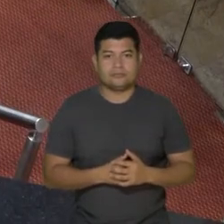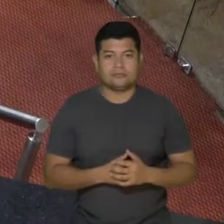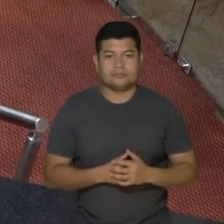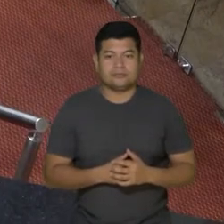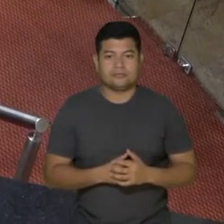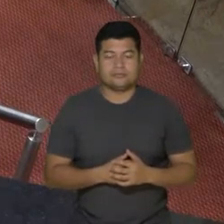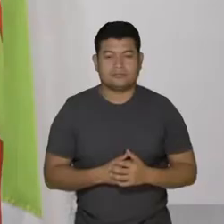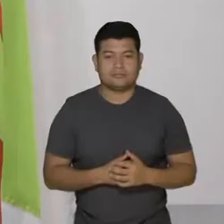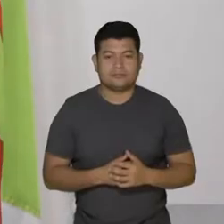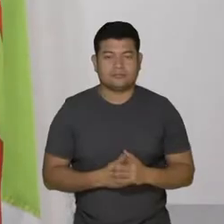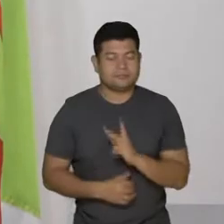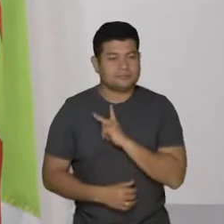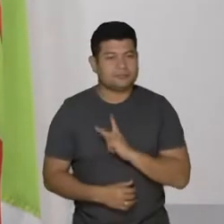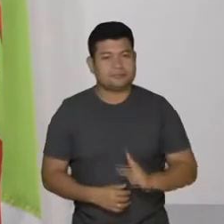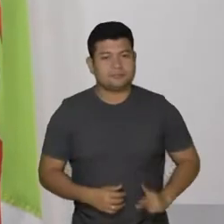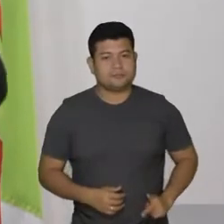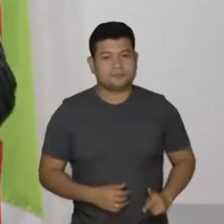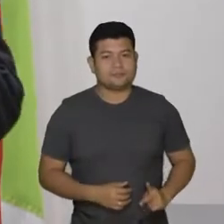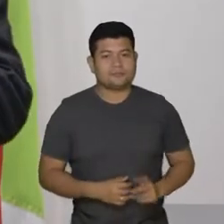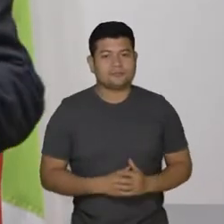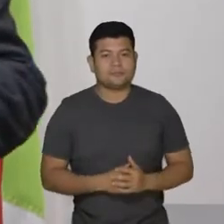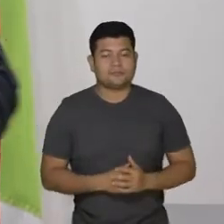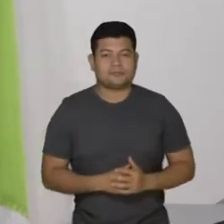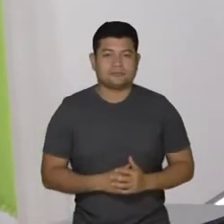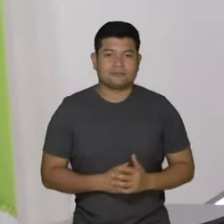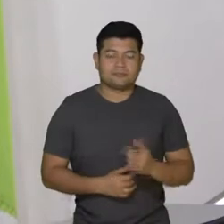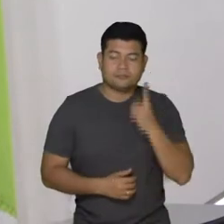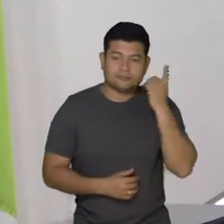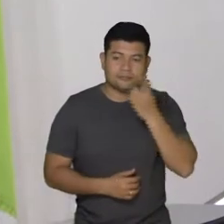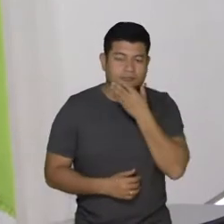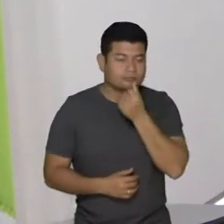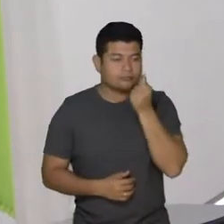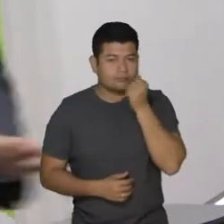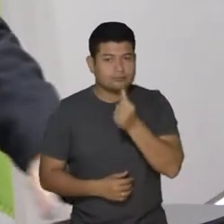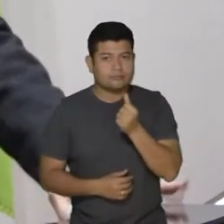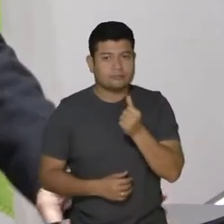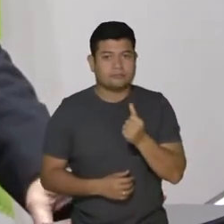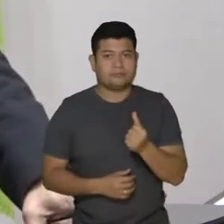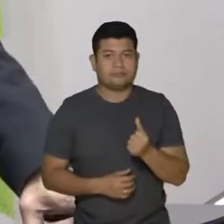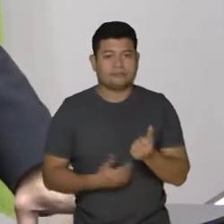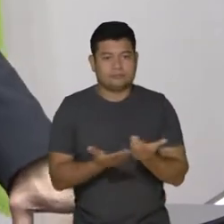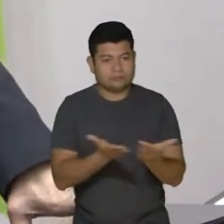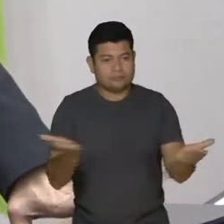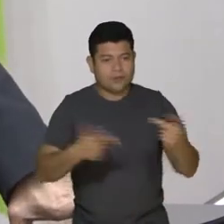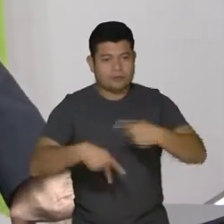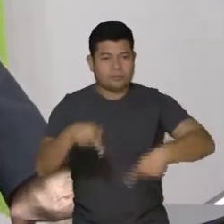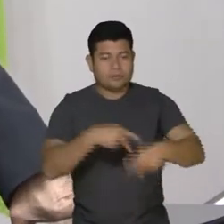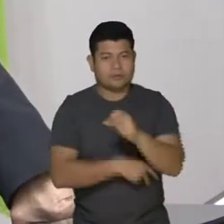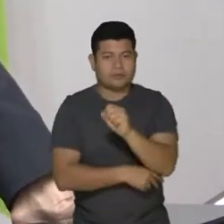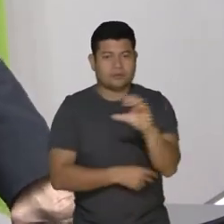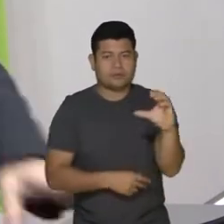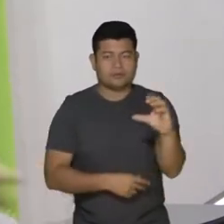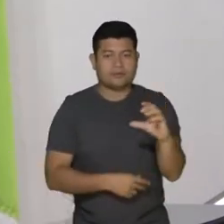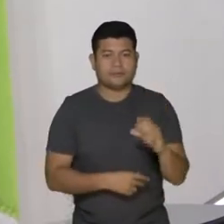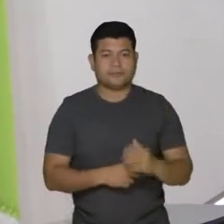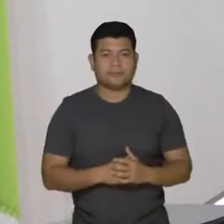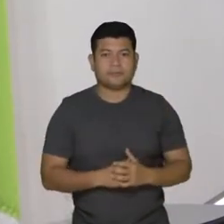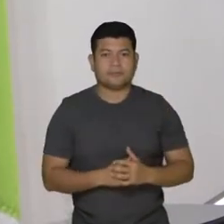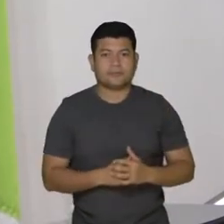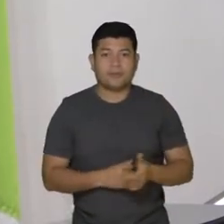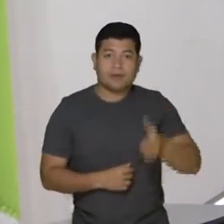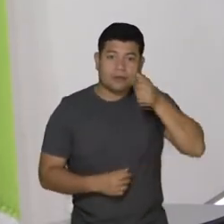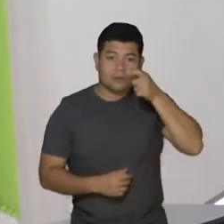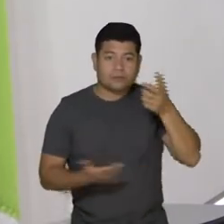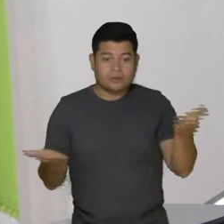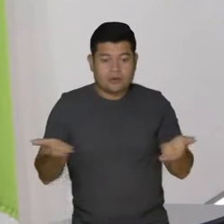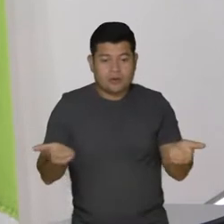senhor presidente senhores deputados senhoras deputadas estimados catarinenses que acompanham